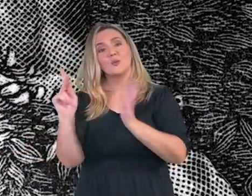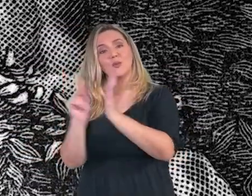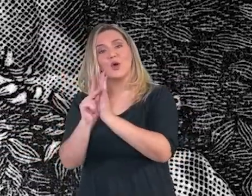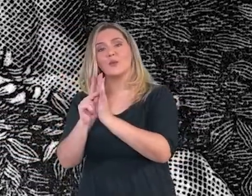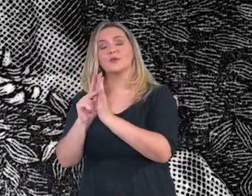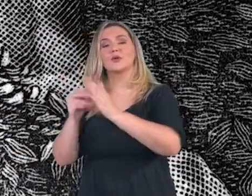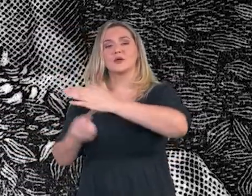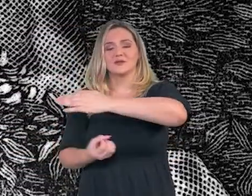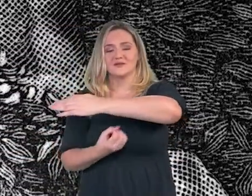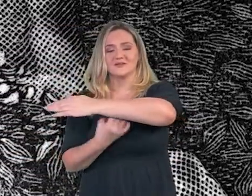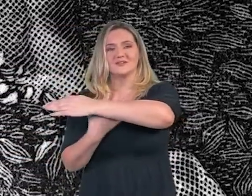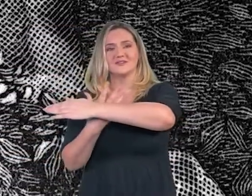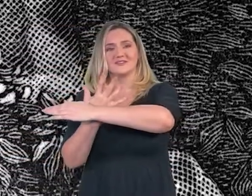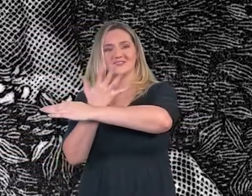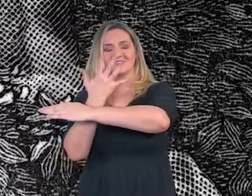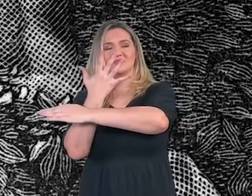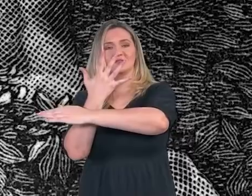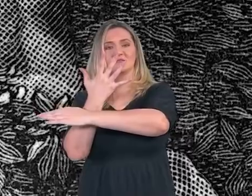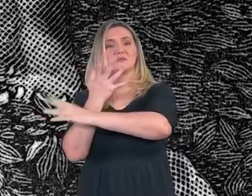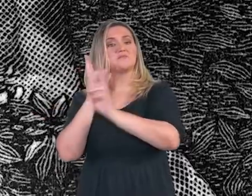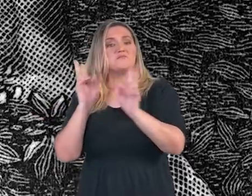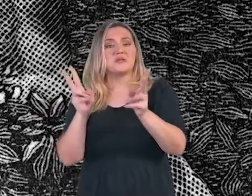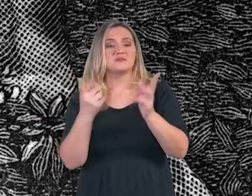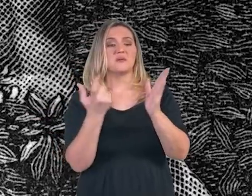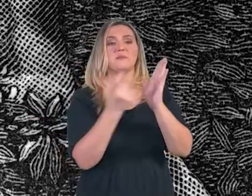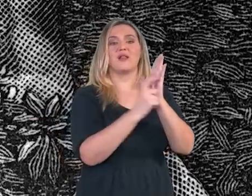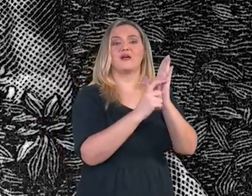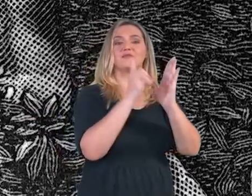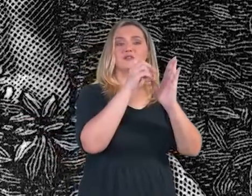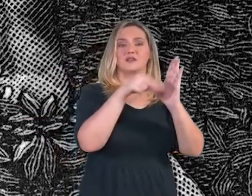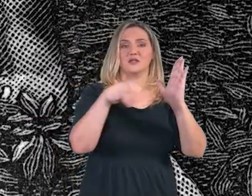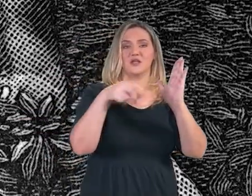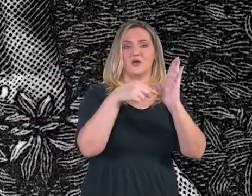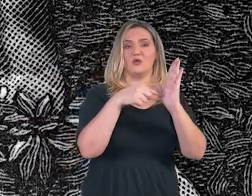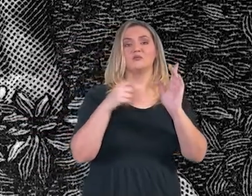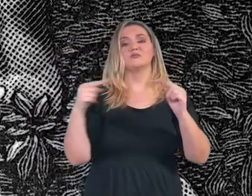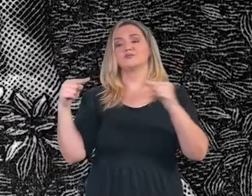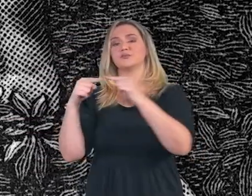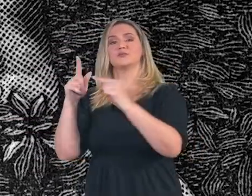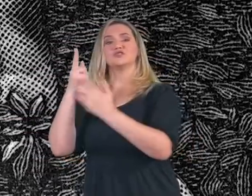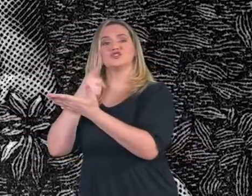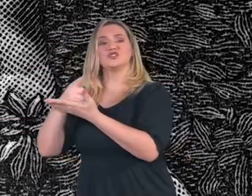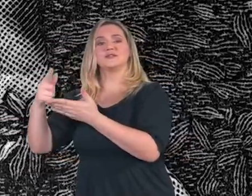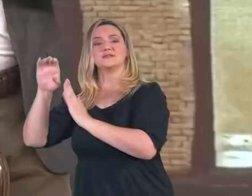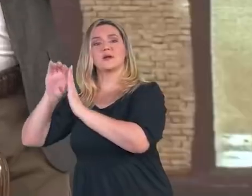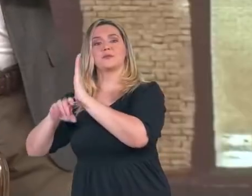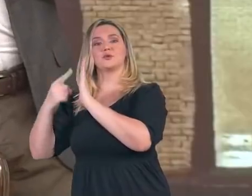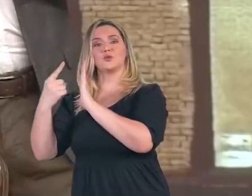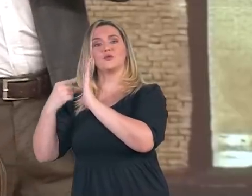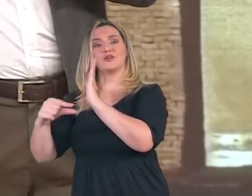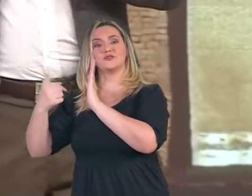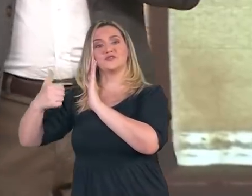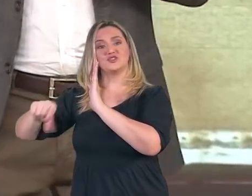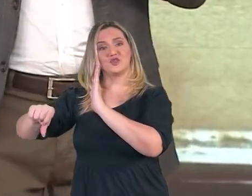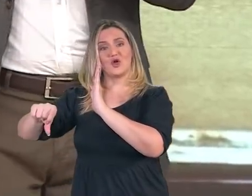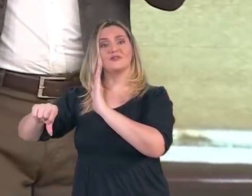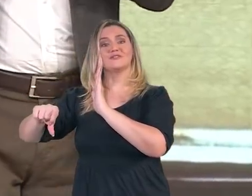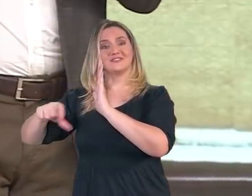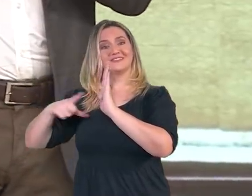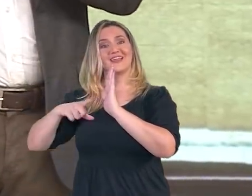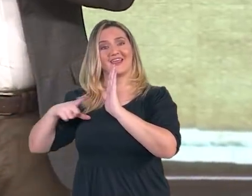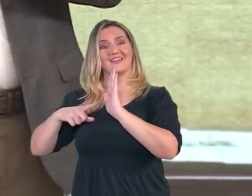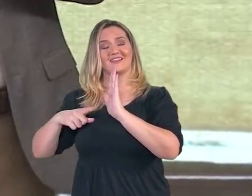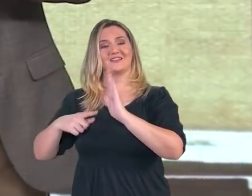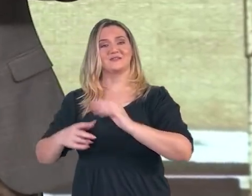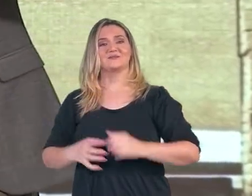de sementes. Esta é a mesma palavra que está no contexto de Gênesis, capítulo 1, verso 29. Sendo assim, a frase